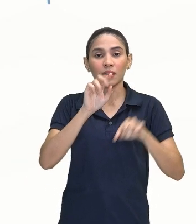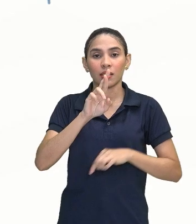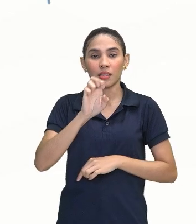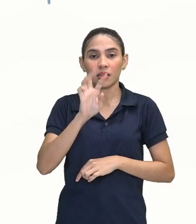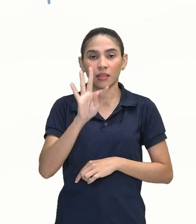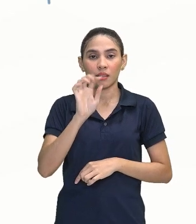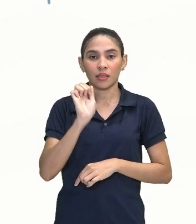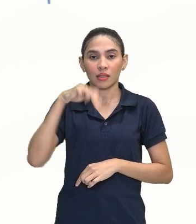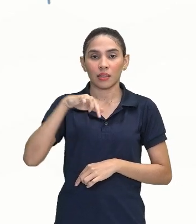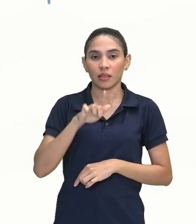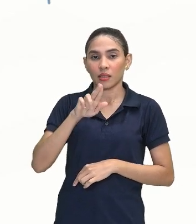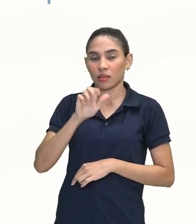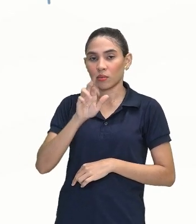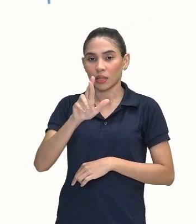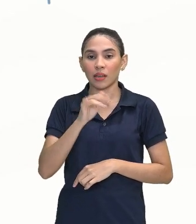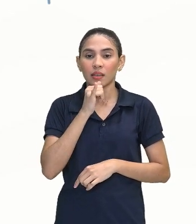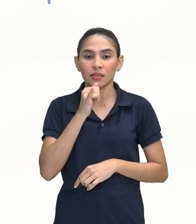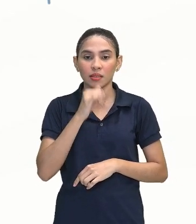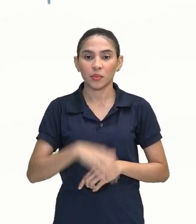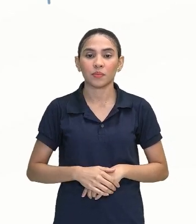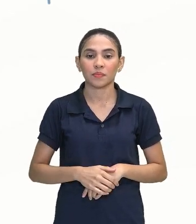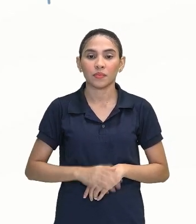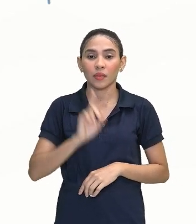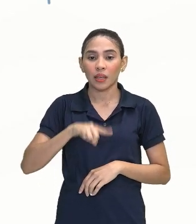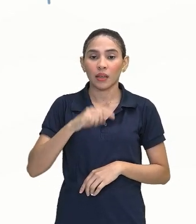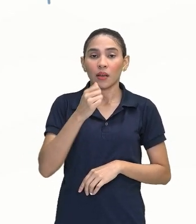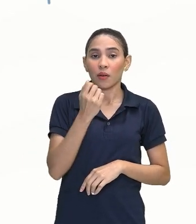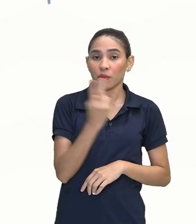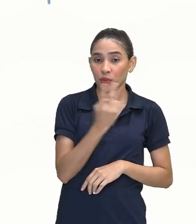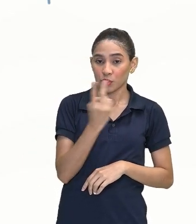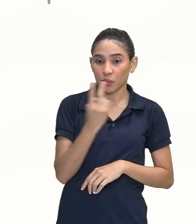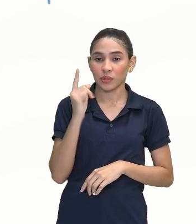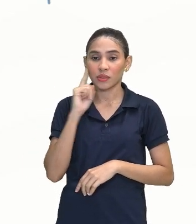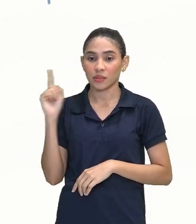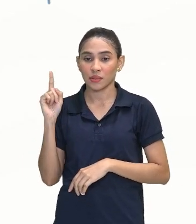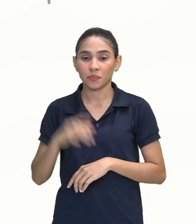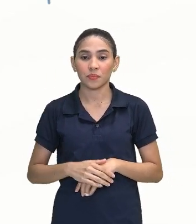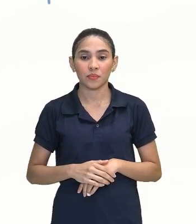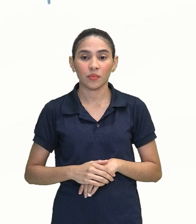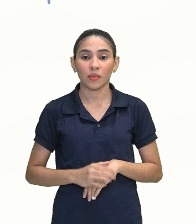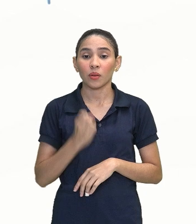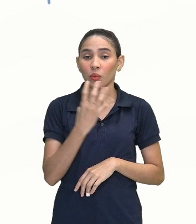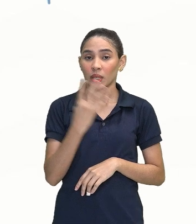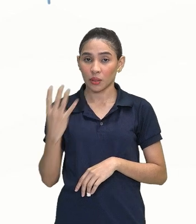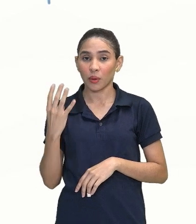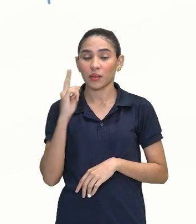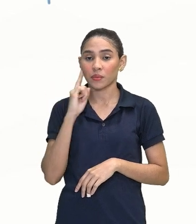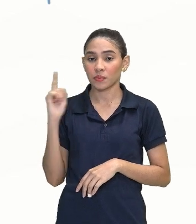vamos supor o seguinte aqui, ó. Aqui, então, vale 22 e aqui embaixo vale